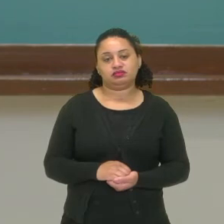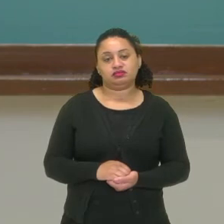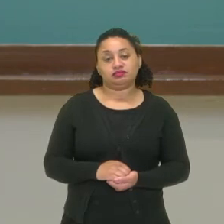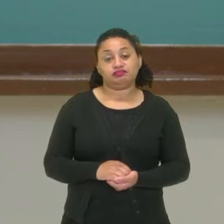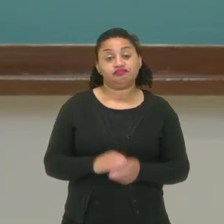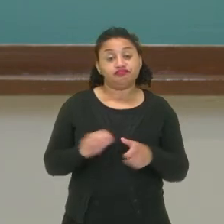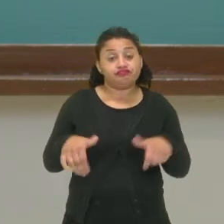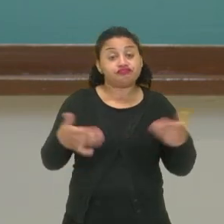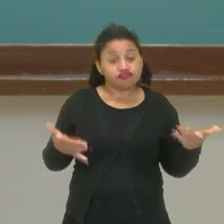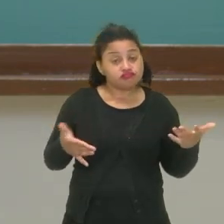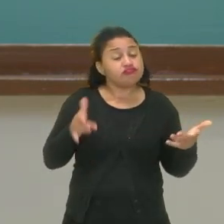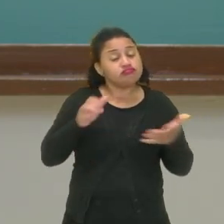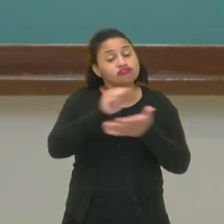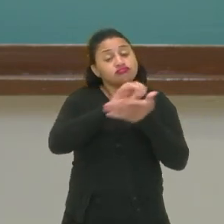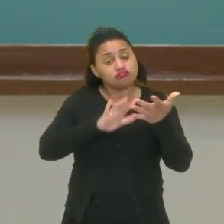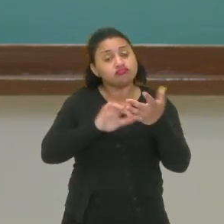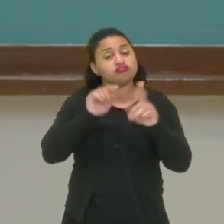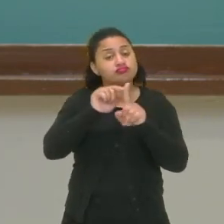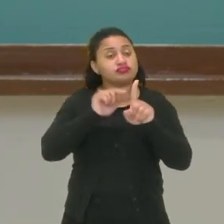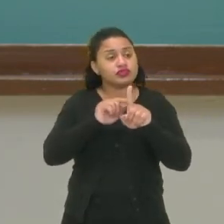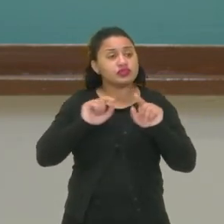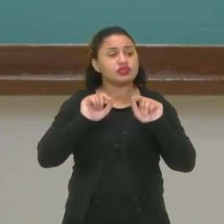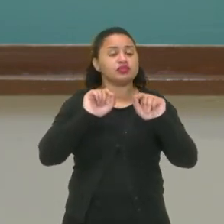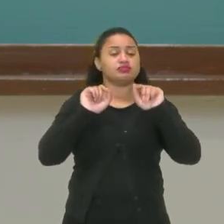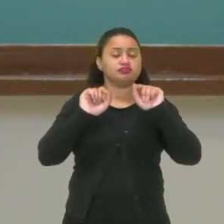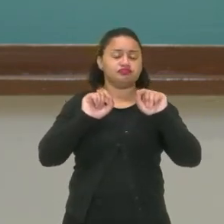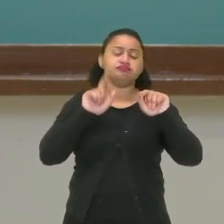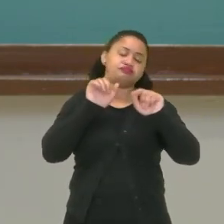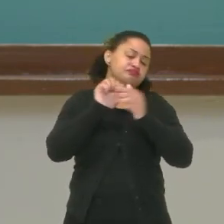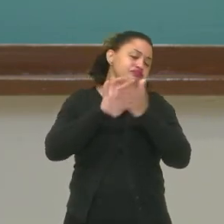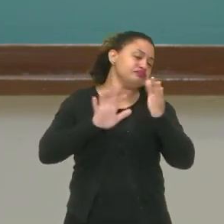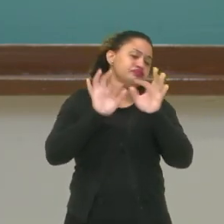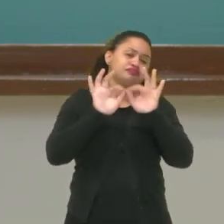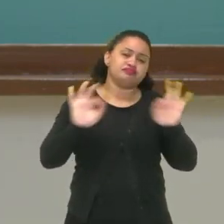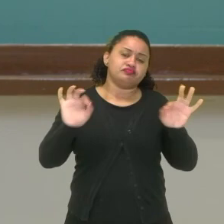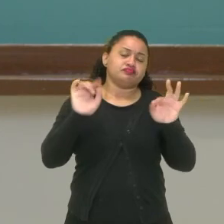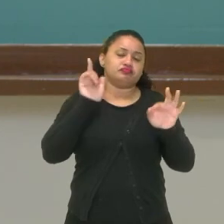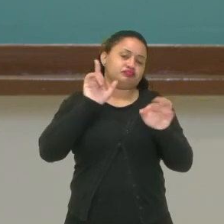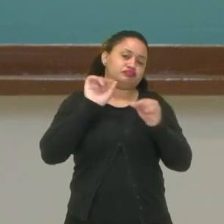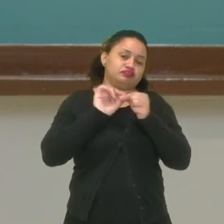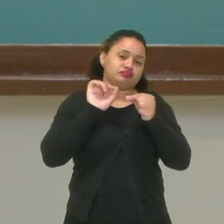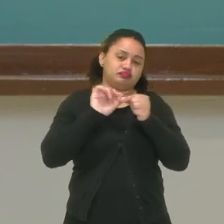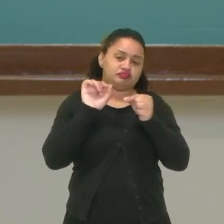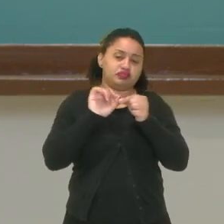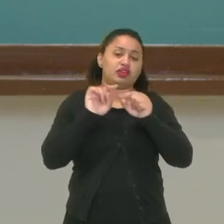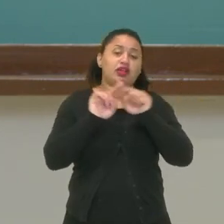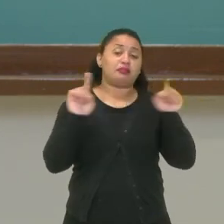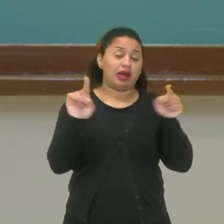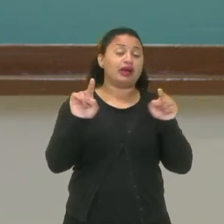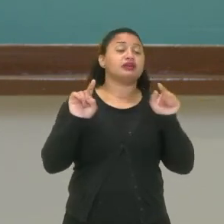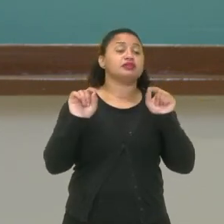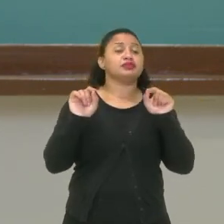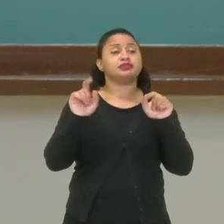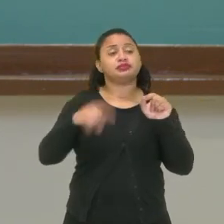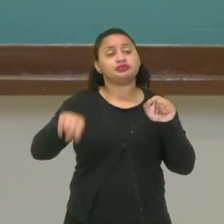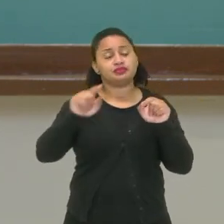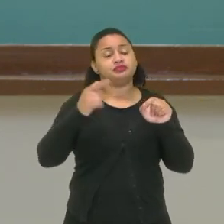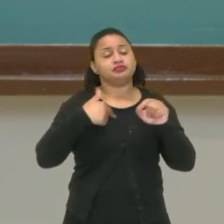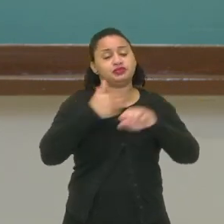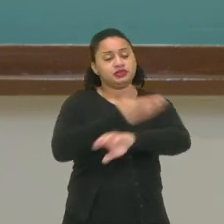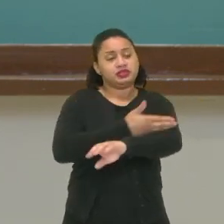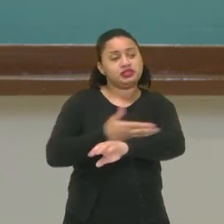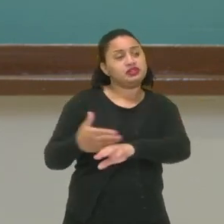Aí, galera, esse tipo de exercício é um exercício bem tranquilo de ser resolvido. Porém, é para vocês se familiarizarem com